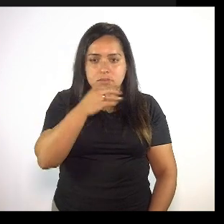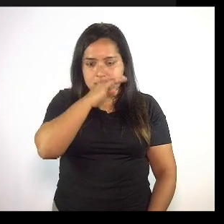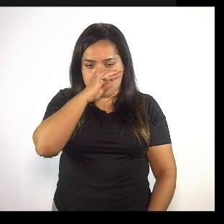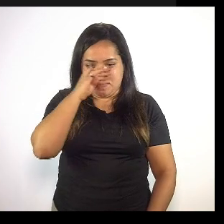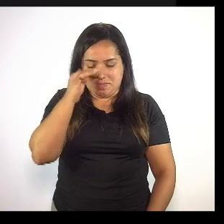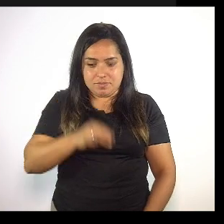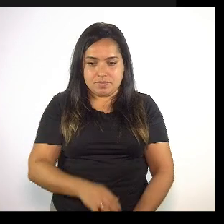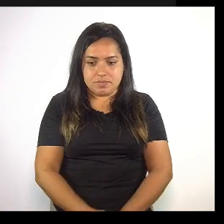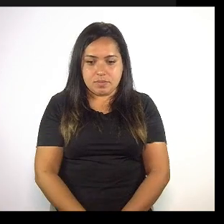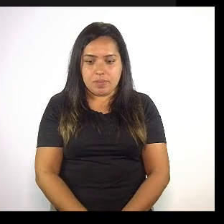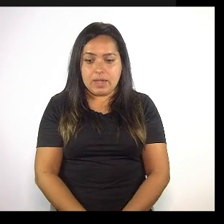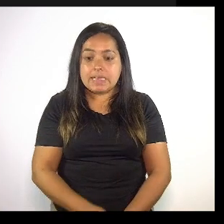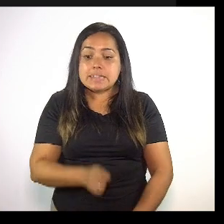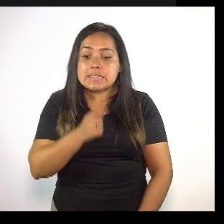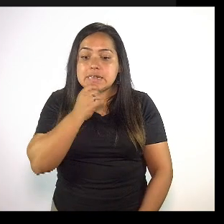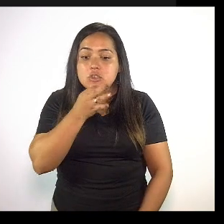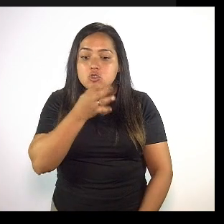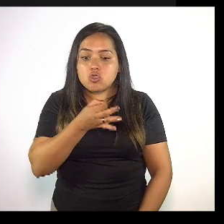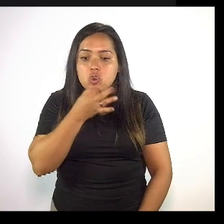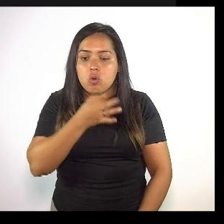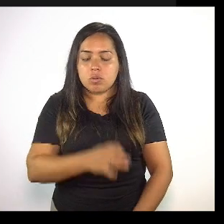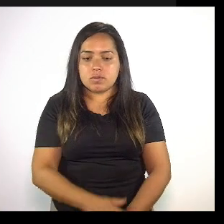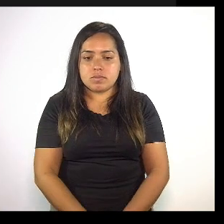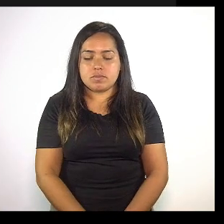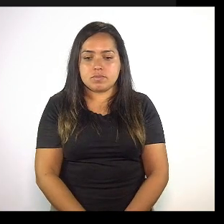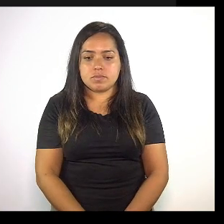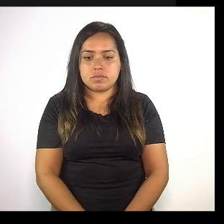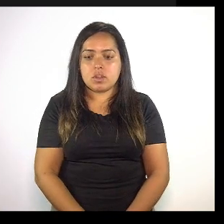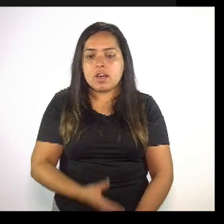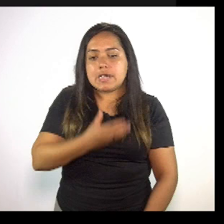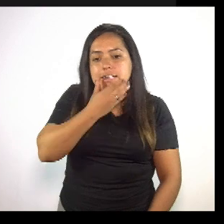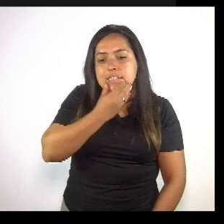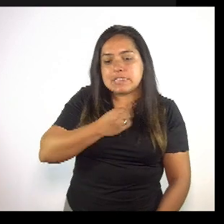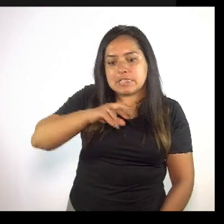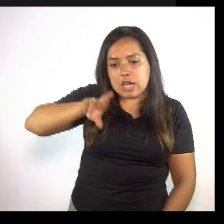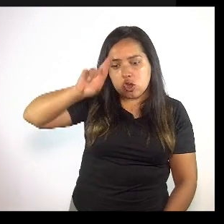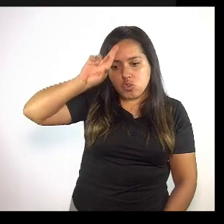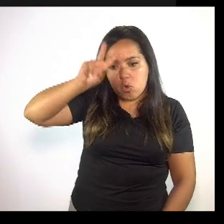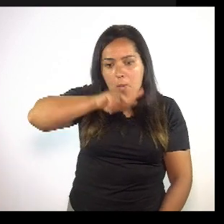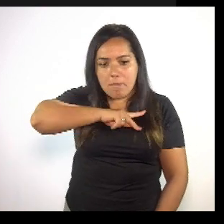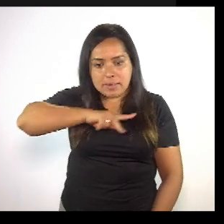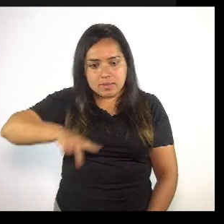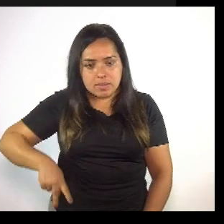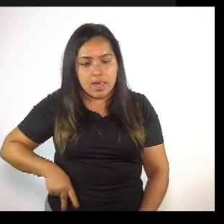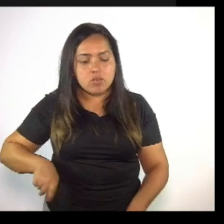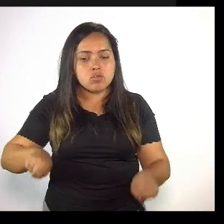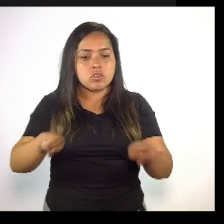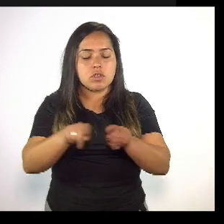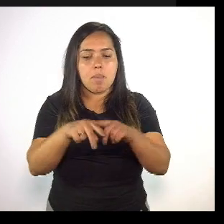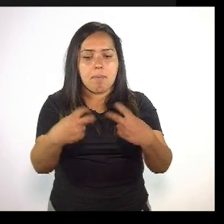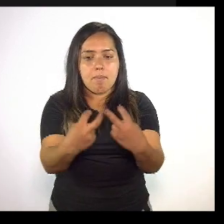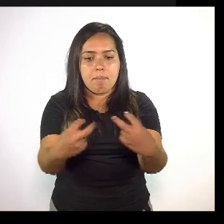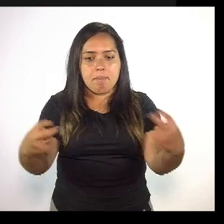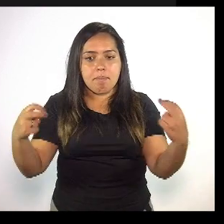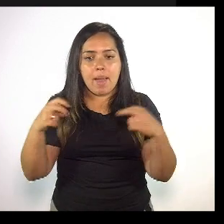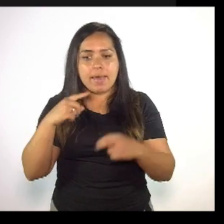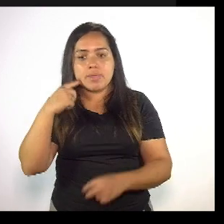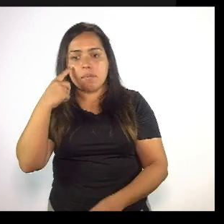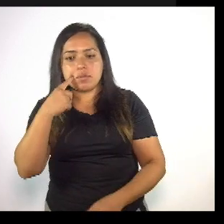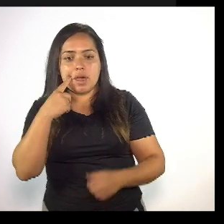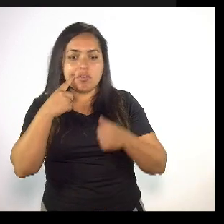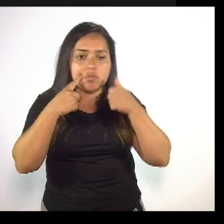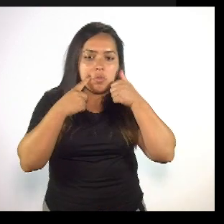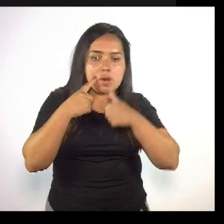Está sem áudio, Eliomar. Senhor presidente, senhoras deputadas, senhores deputados presentes, representantes aí